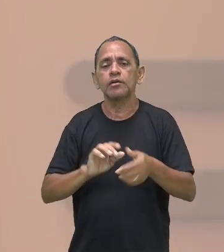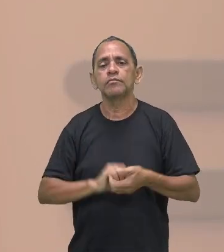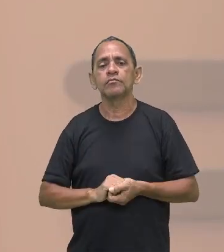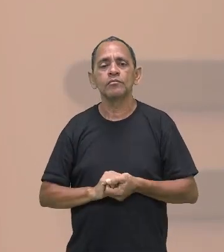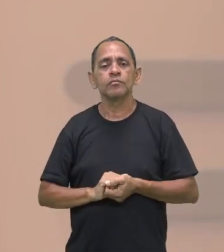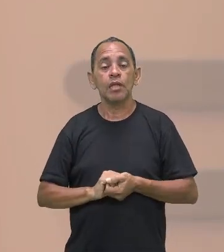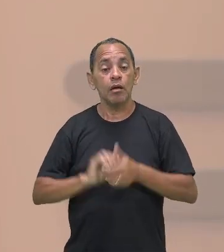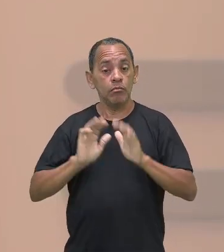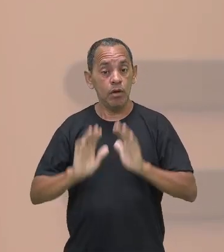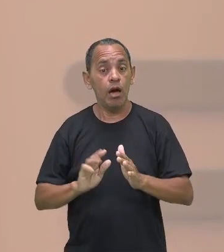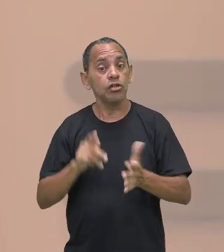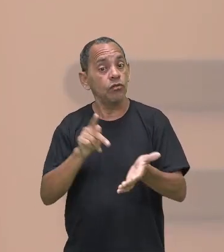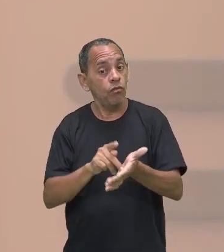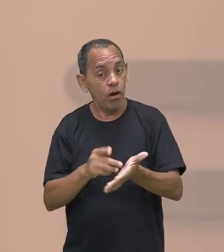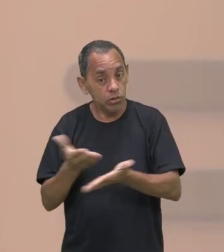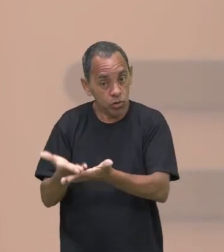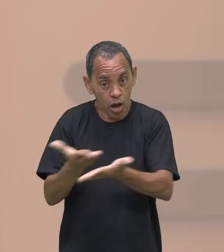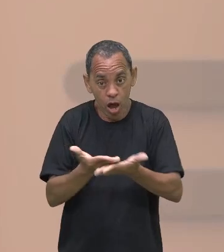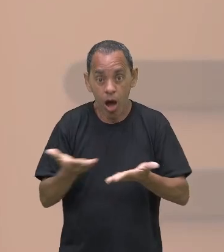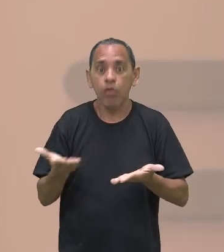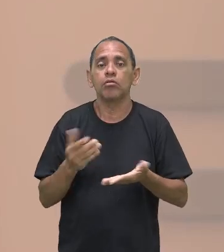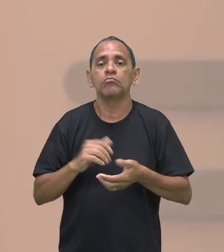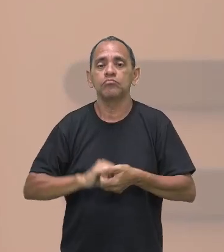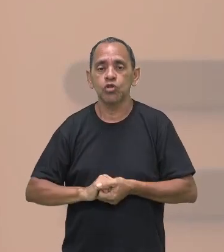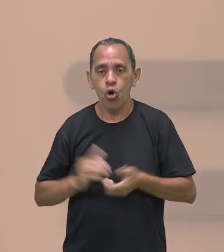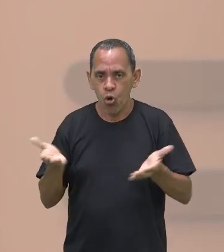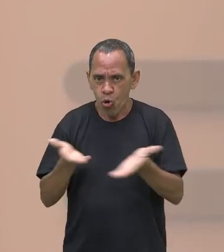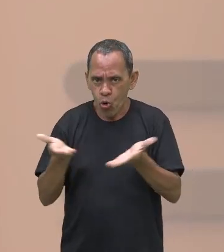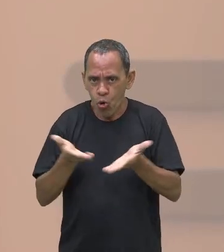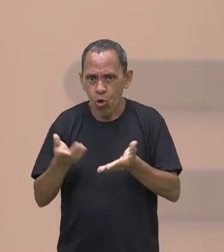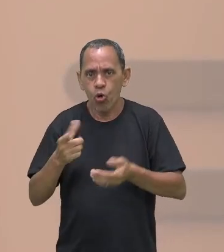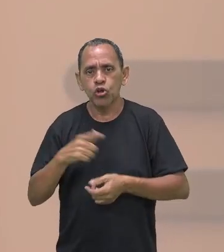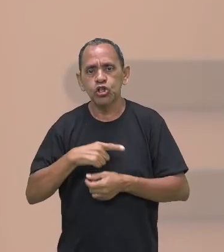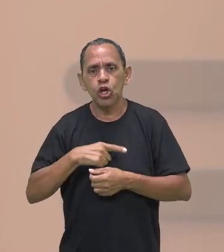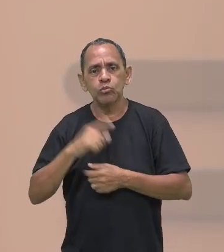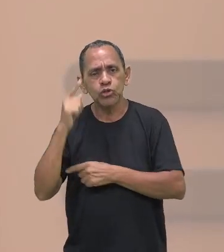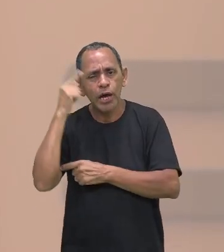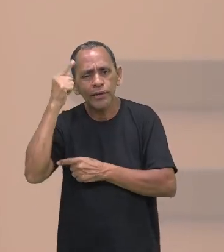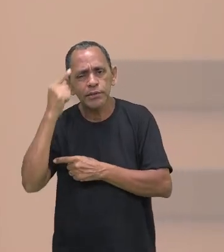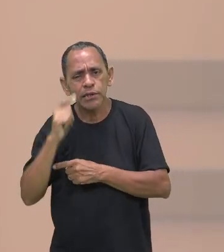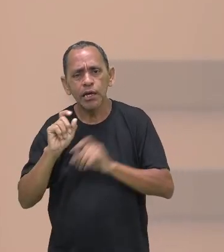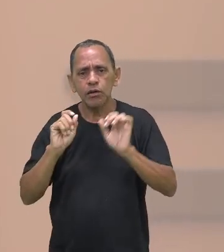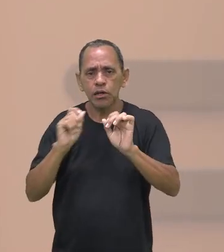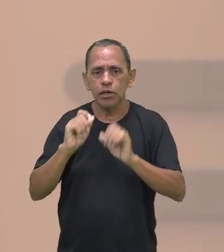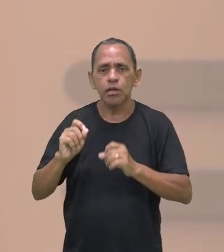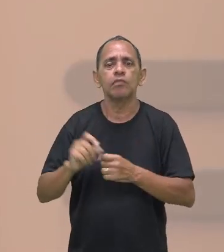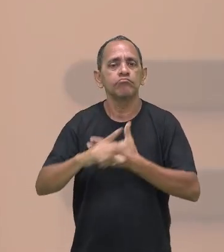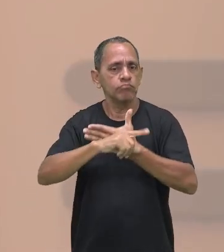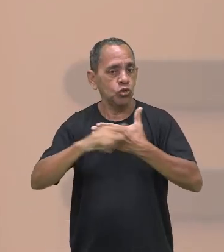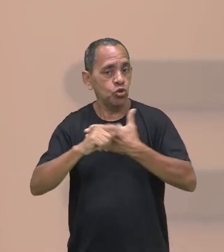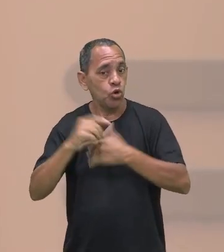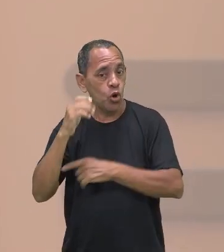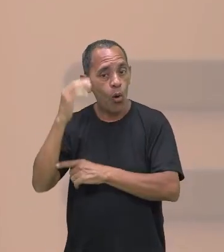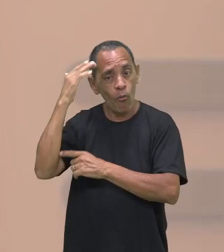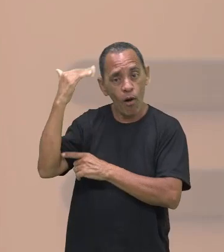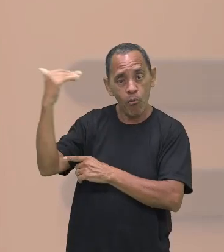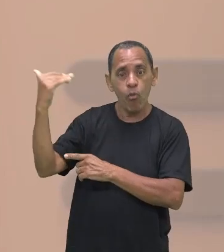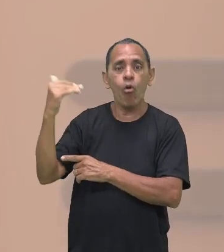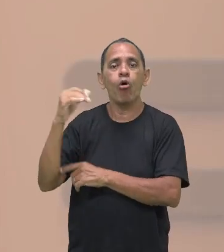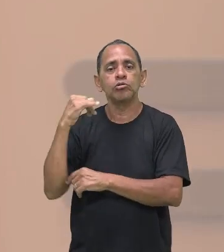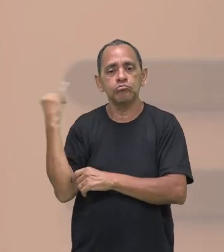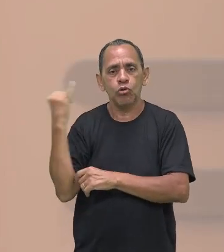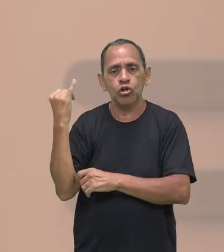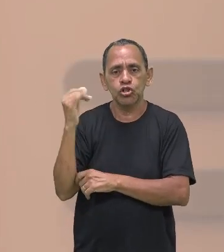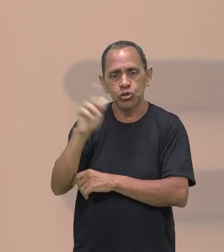nesta aula, nós vamos ficar com a concepção de um autor muito importante para a história e a geografia do Brasil